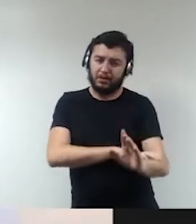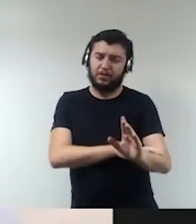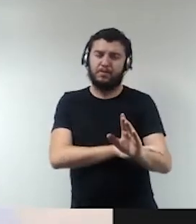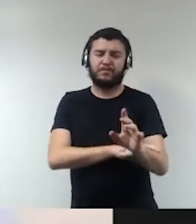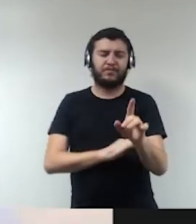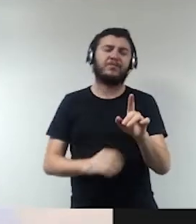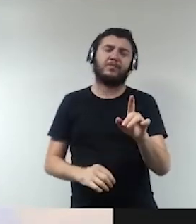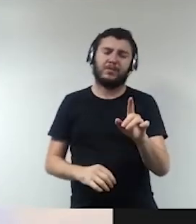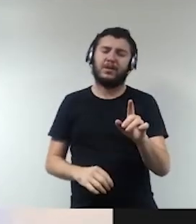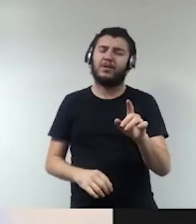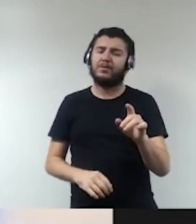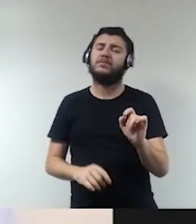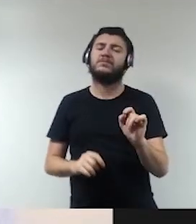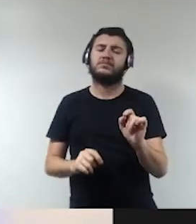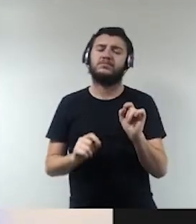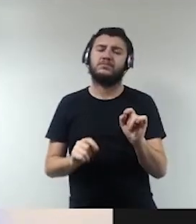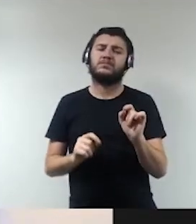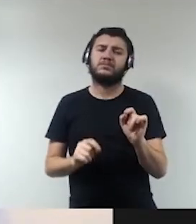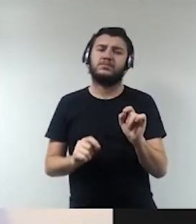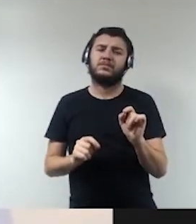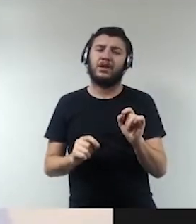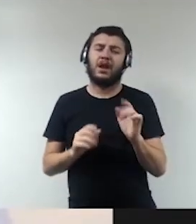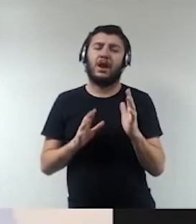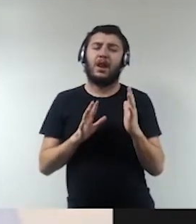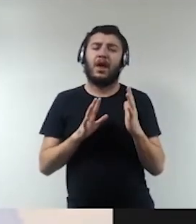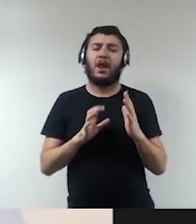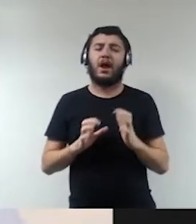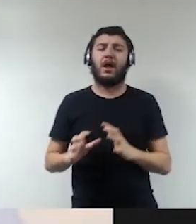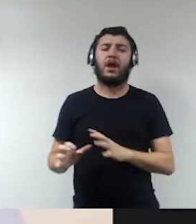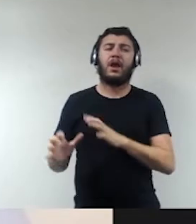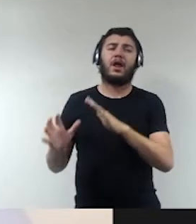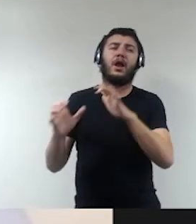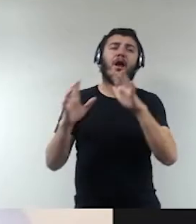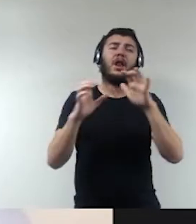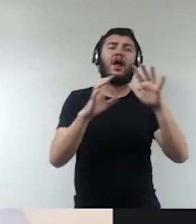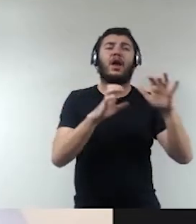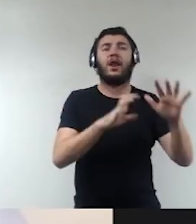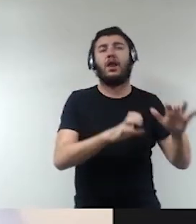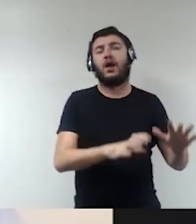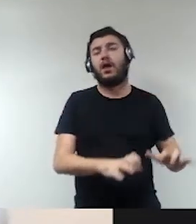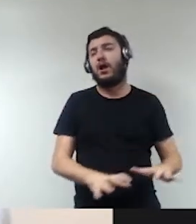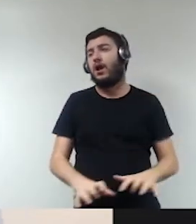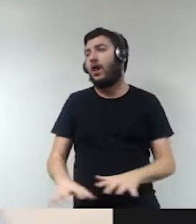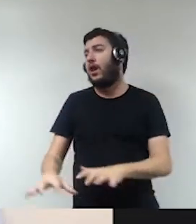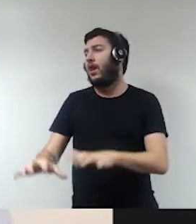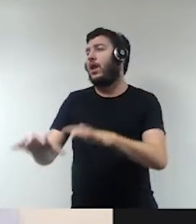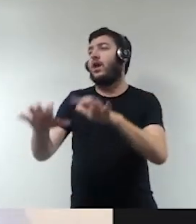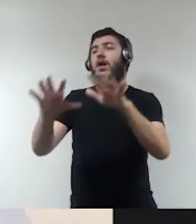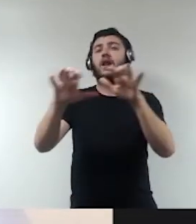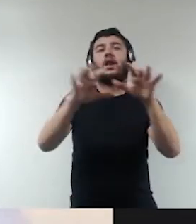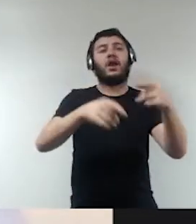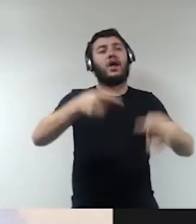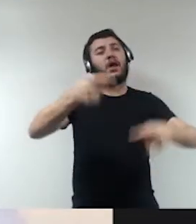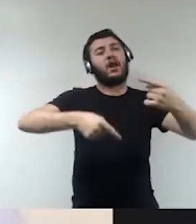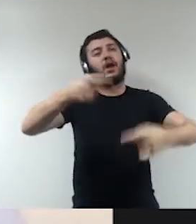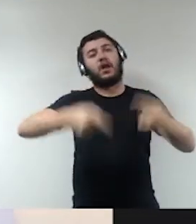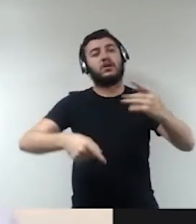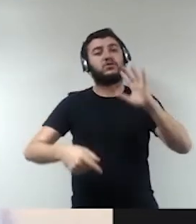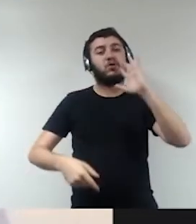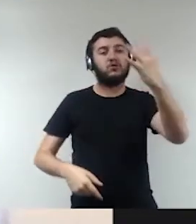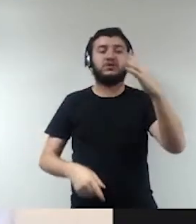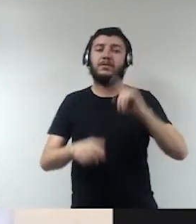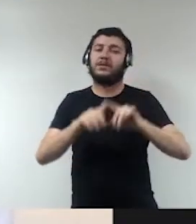ainda somos um país muito conflituoso em matéria de solução, em que a gente prefere a entrega